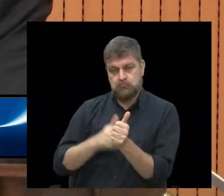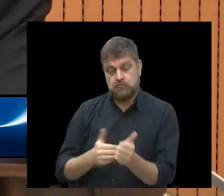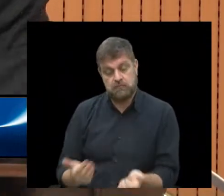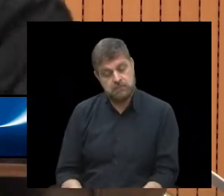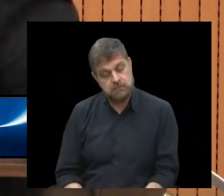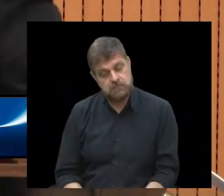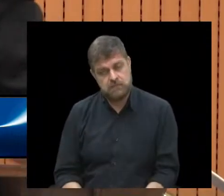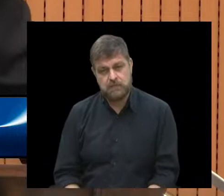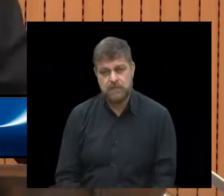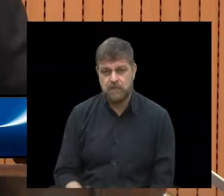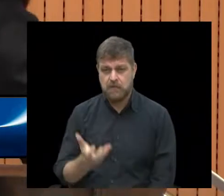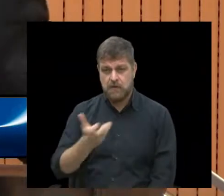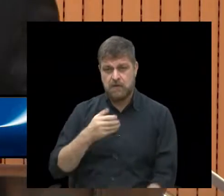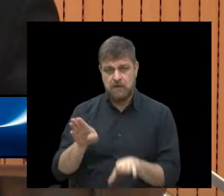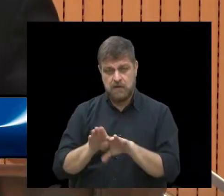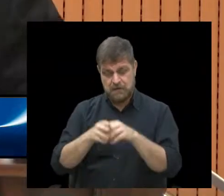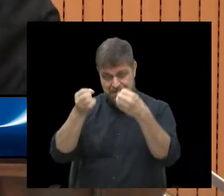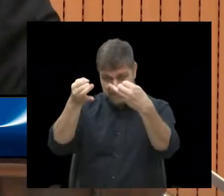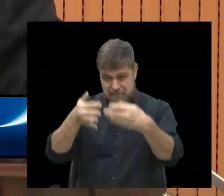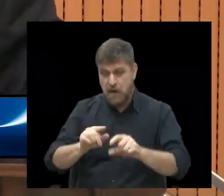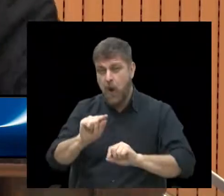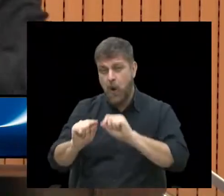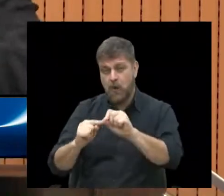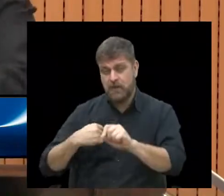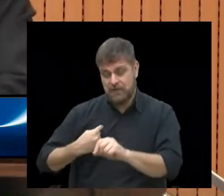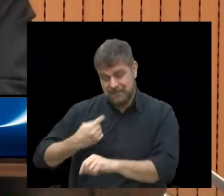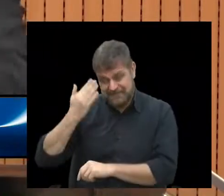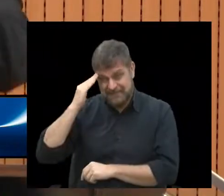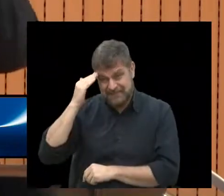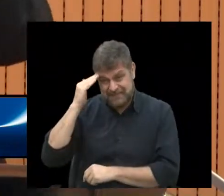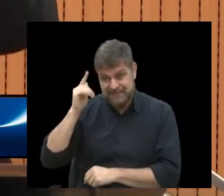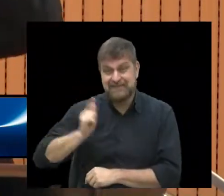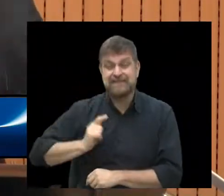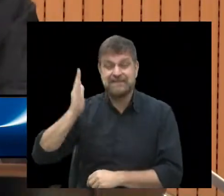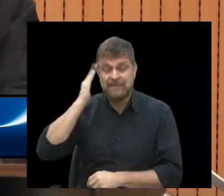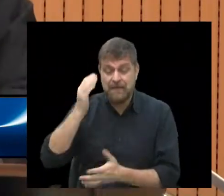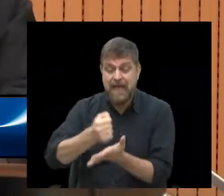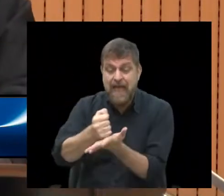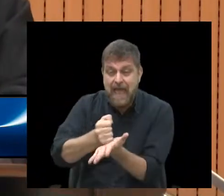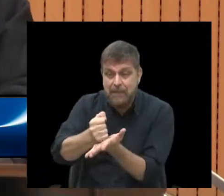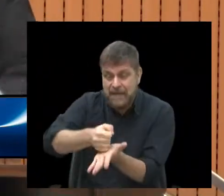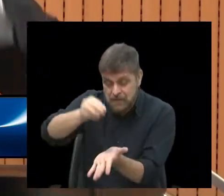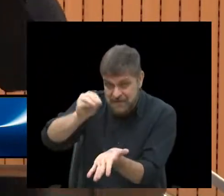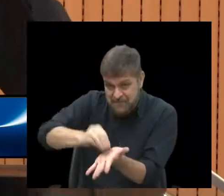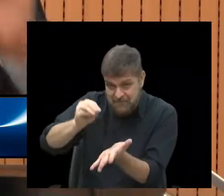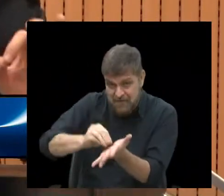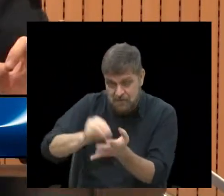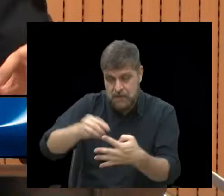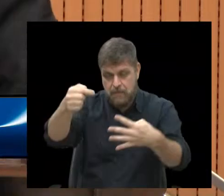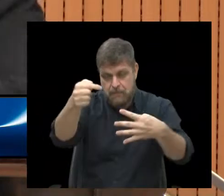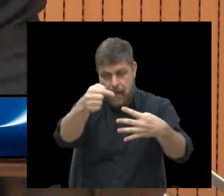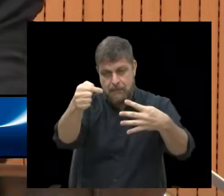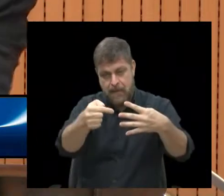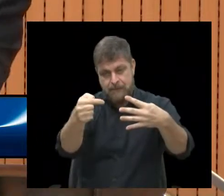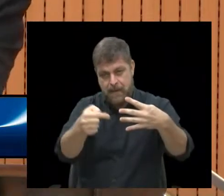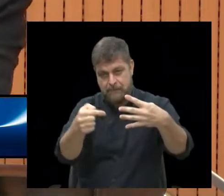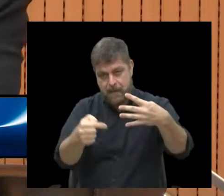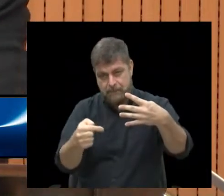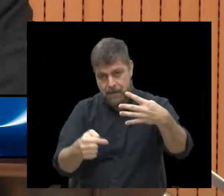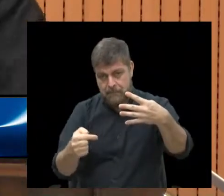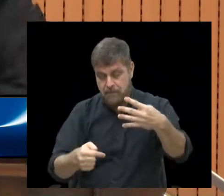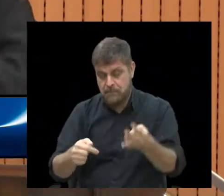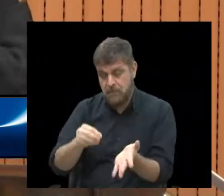prefeitura. Quero colocar aqui para os senhores que a gente entende que a divulgação dos medicamentos em falta